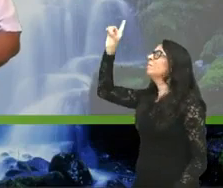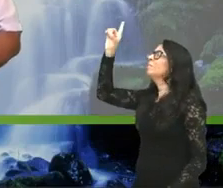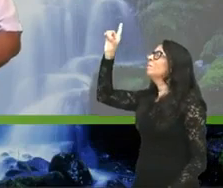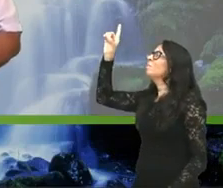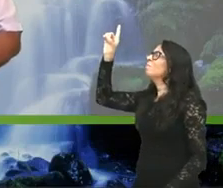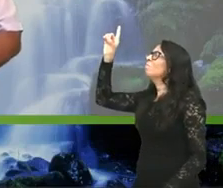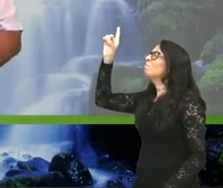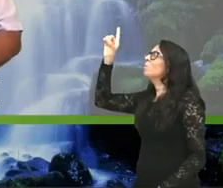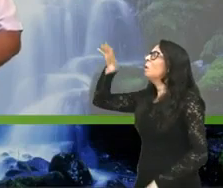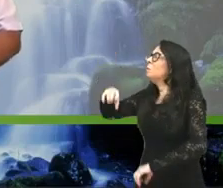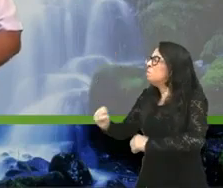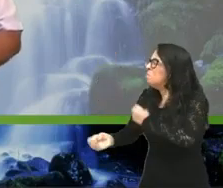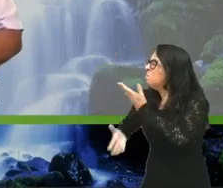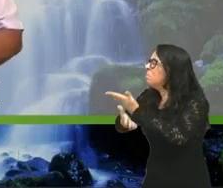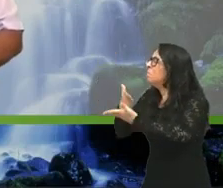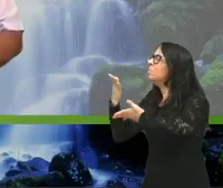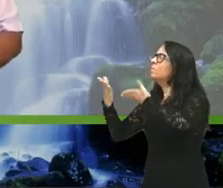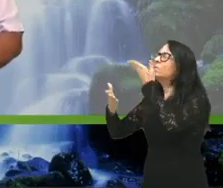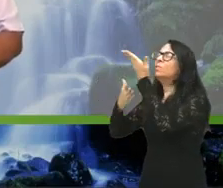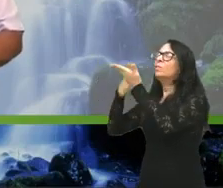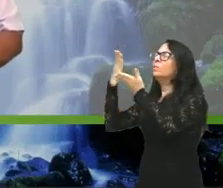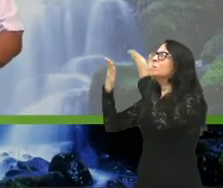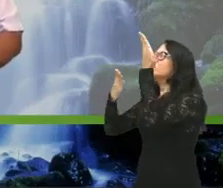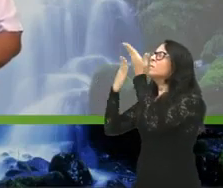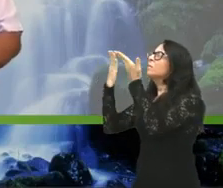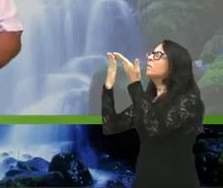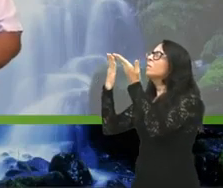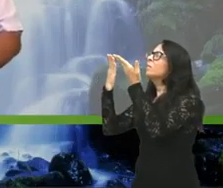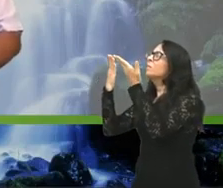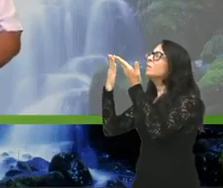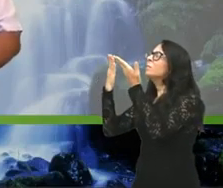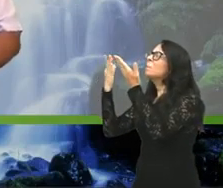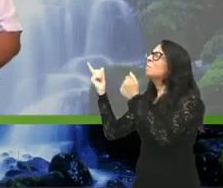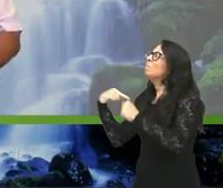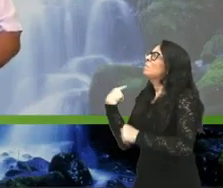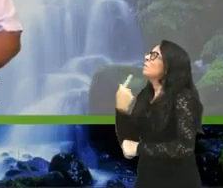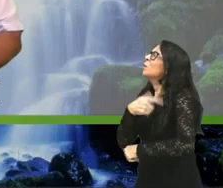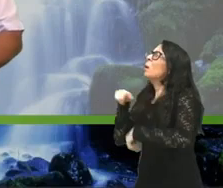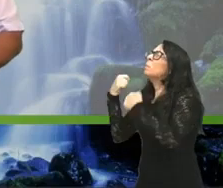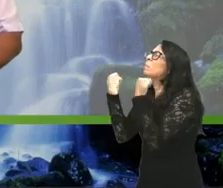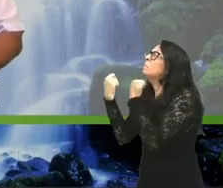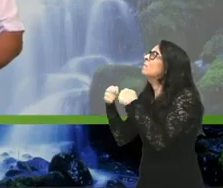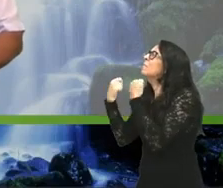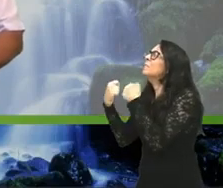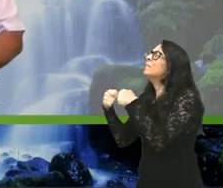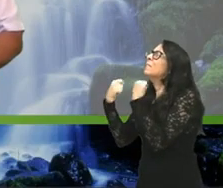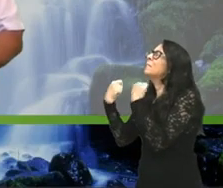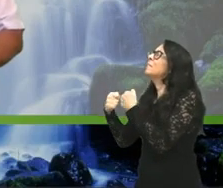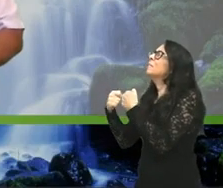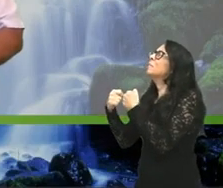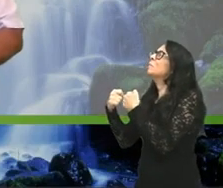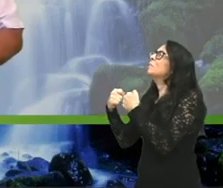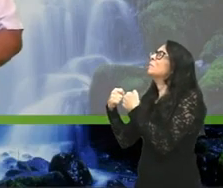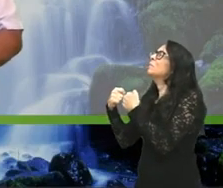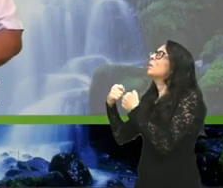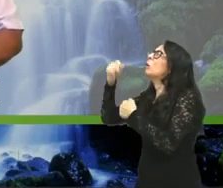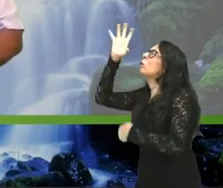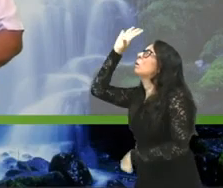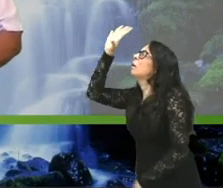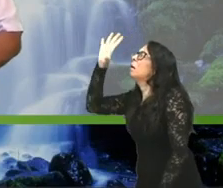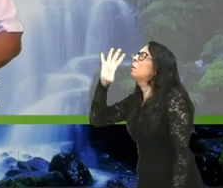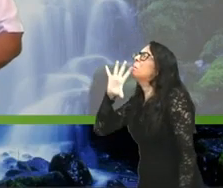poder. Tenha compaixão, tenha misericórdia, ó Pai, de nós. Tenha compaixão, Pai, do mundo,